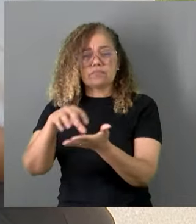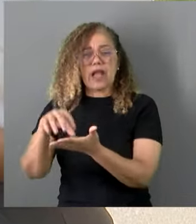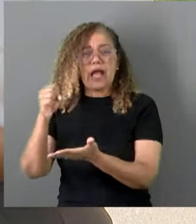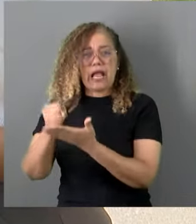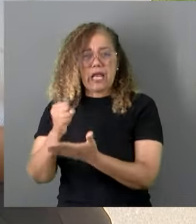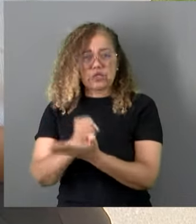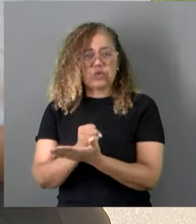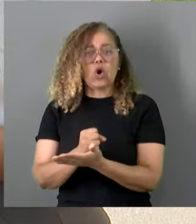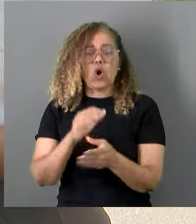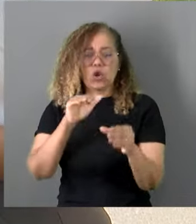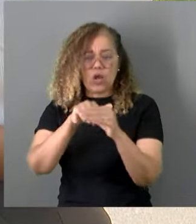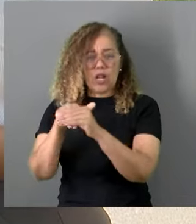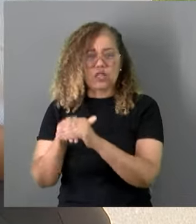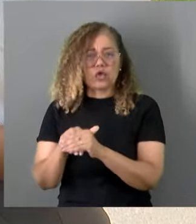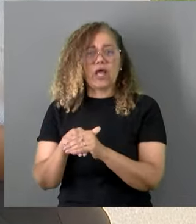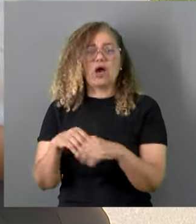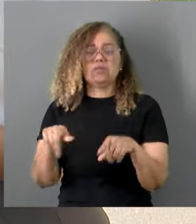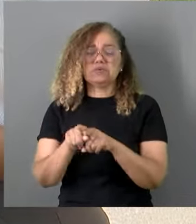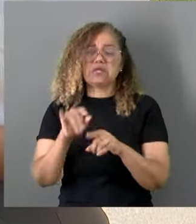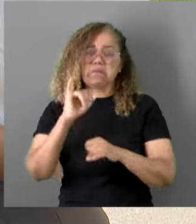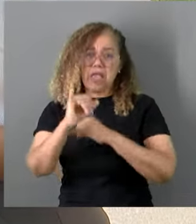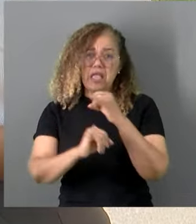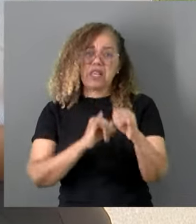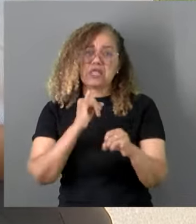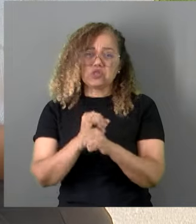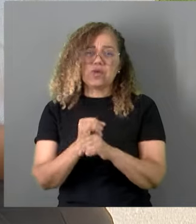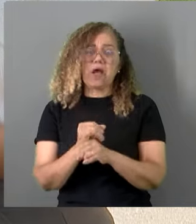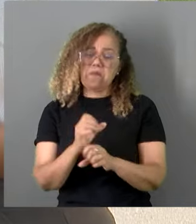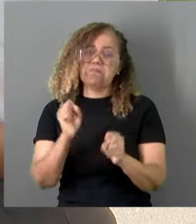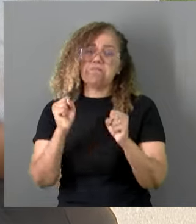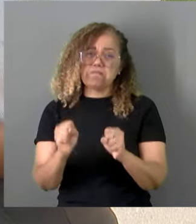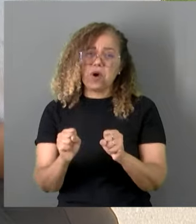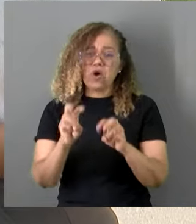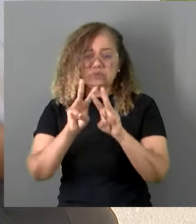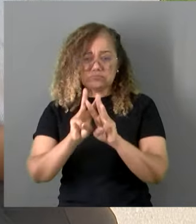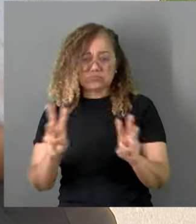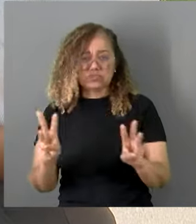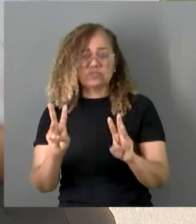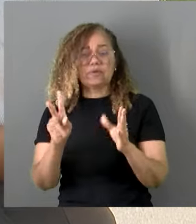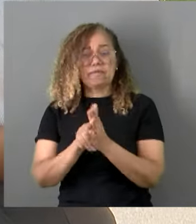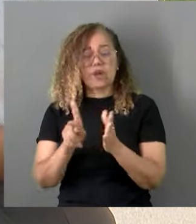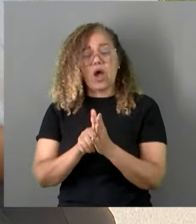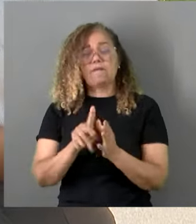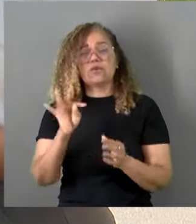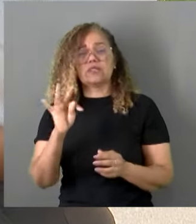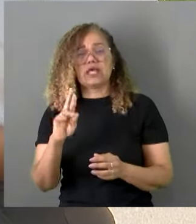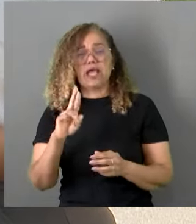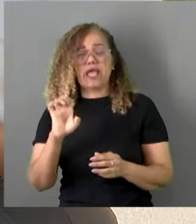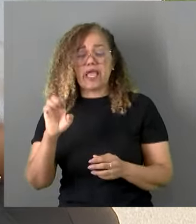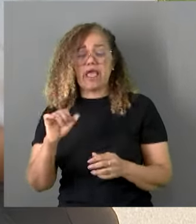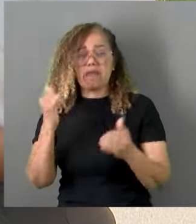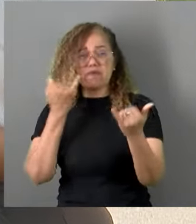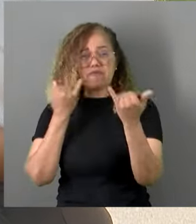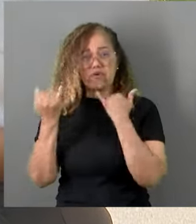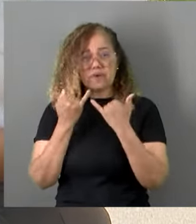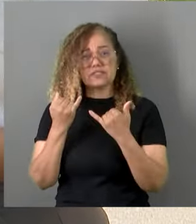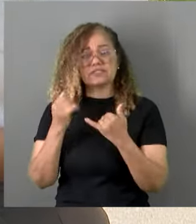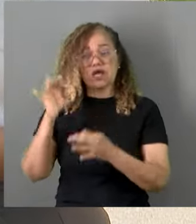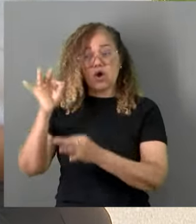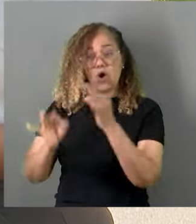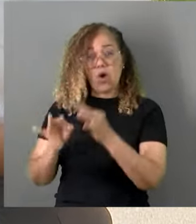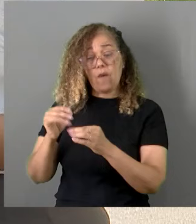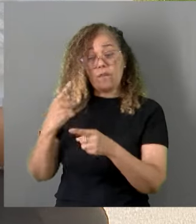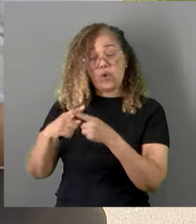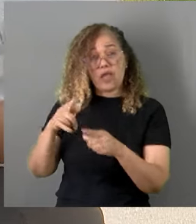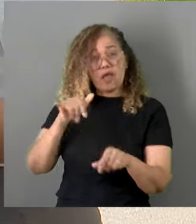eh por meio da internet eh utilizando o site do TR para maiores informações sobre essa justificativa após o